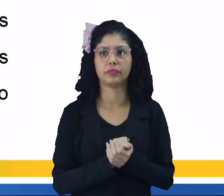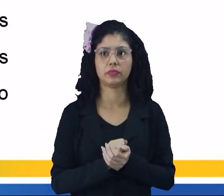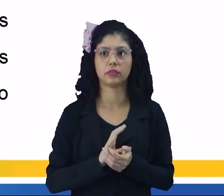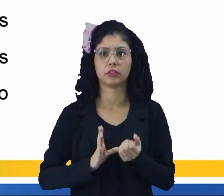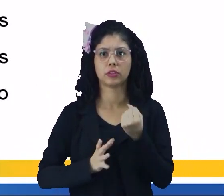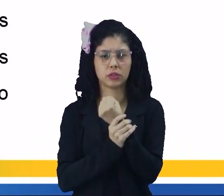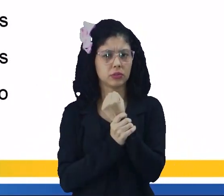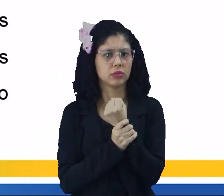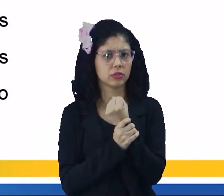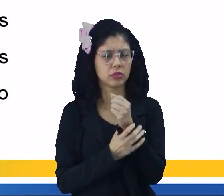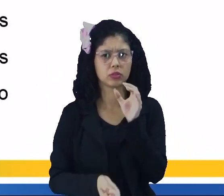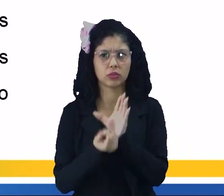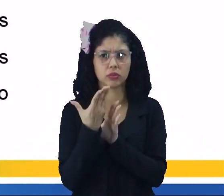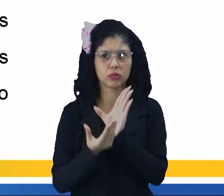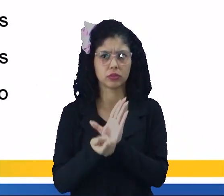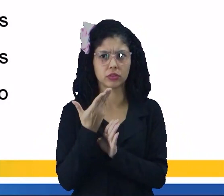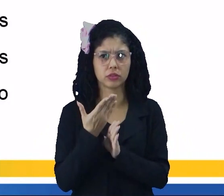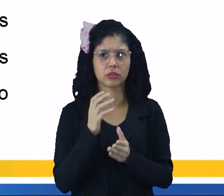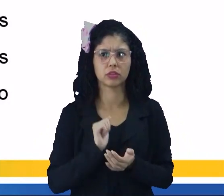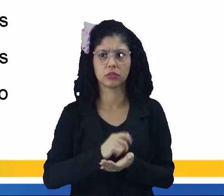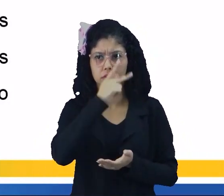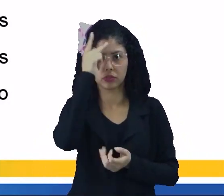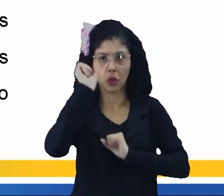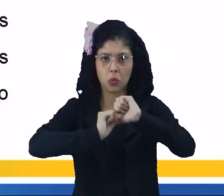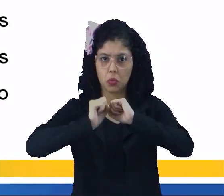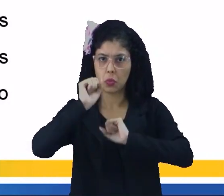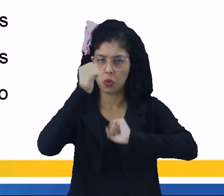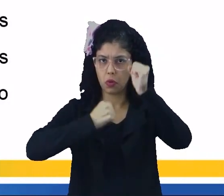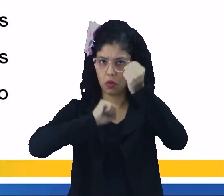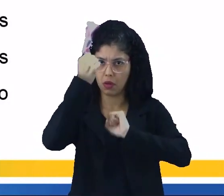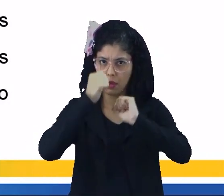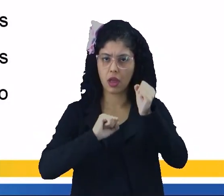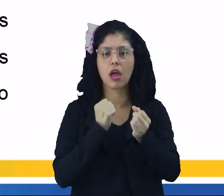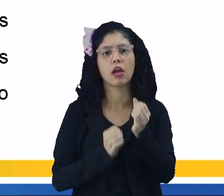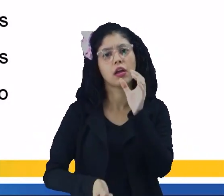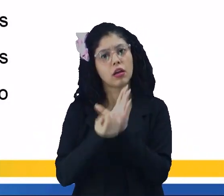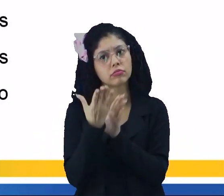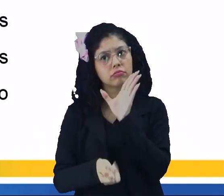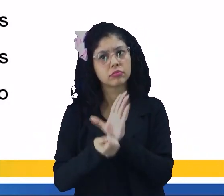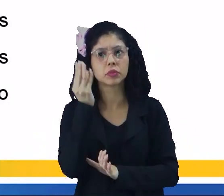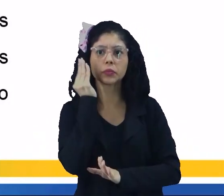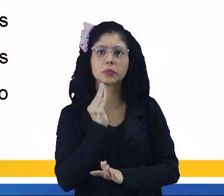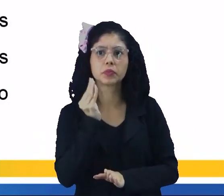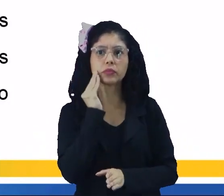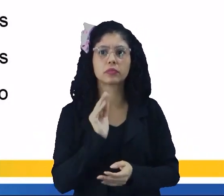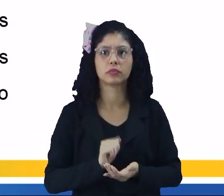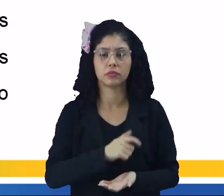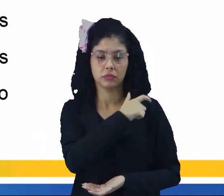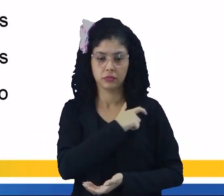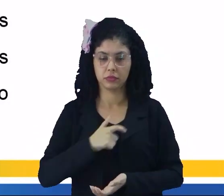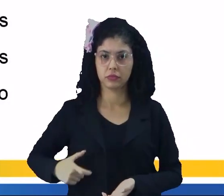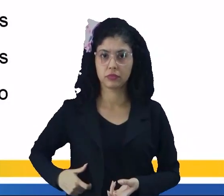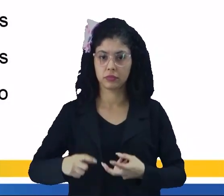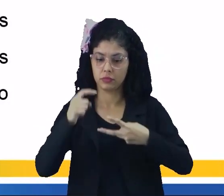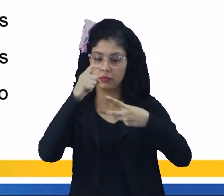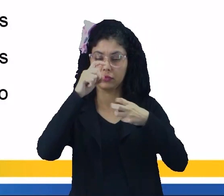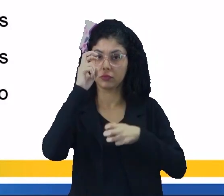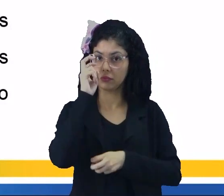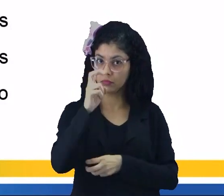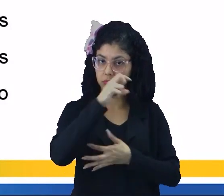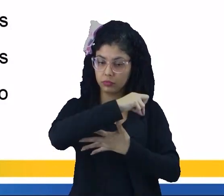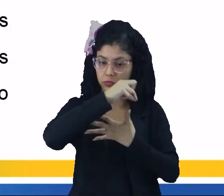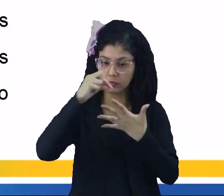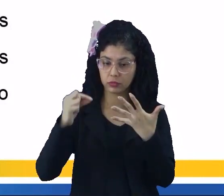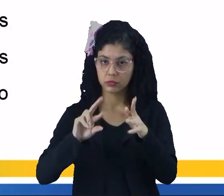do seu produto, um fabricante de automóveis realizou testes em 5 modelos diferentes